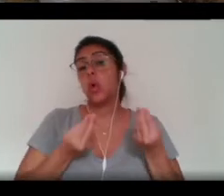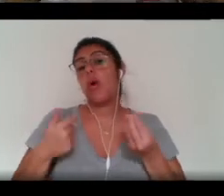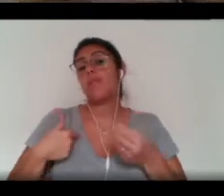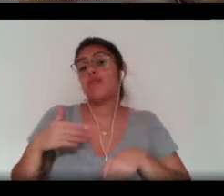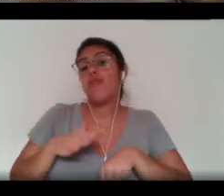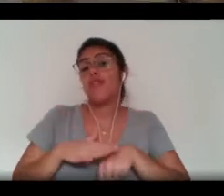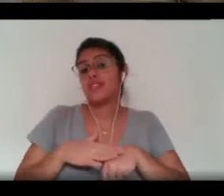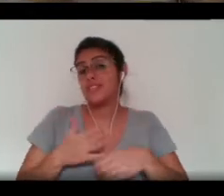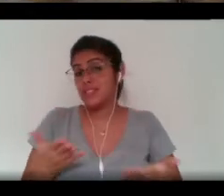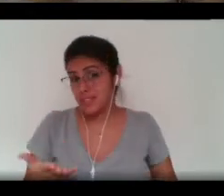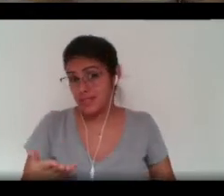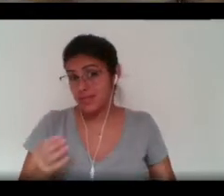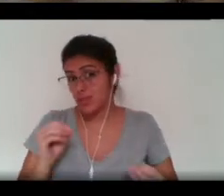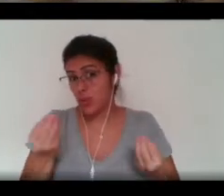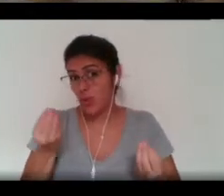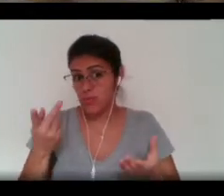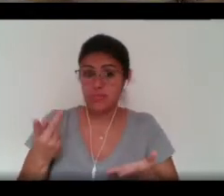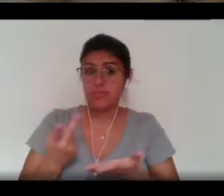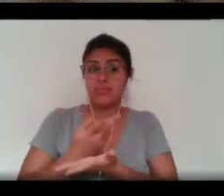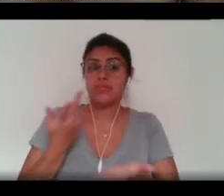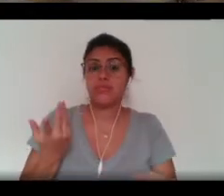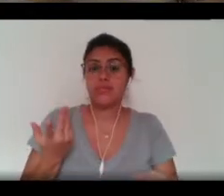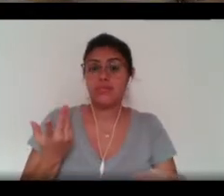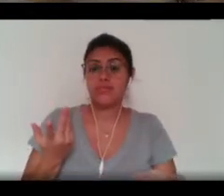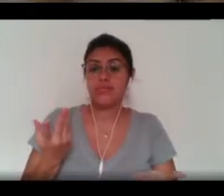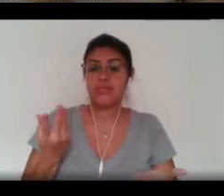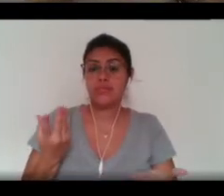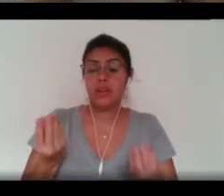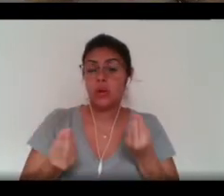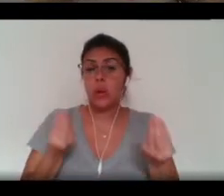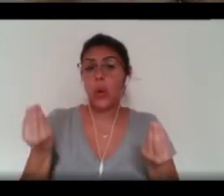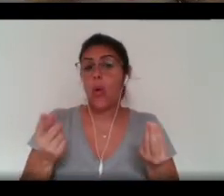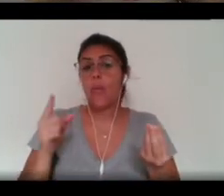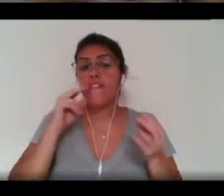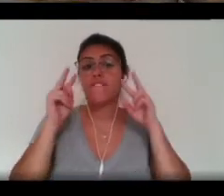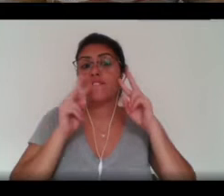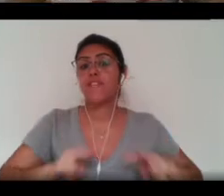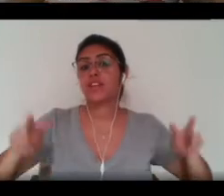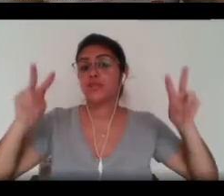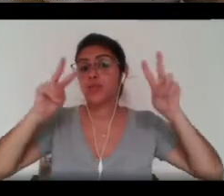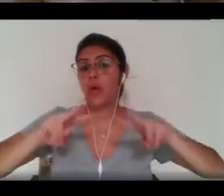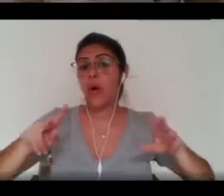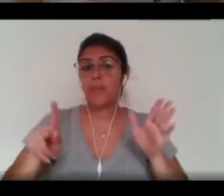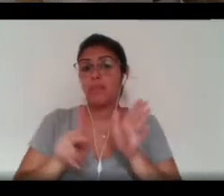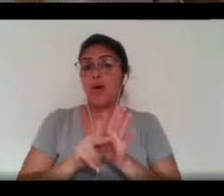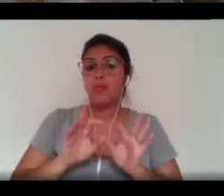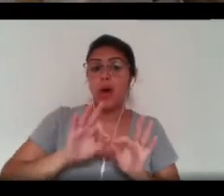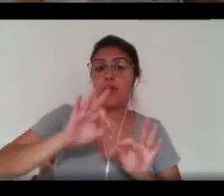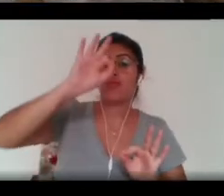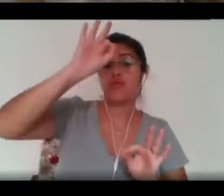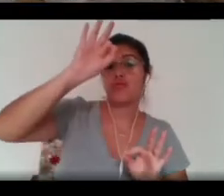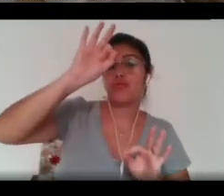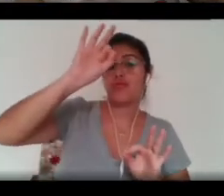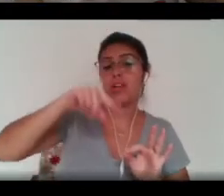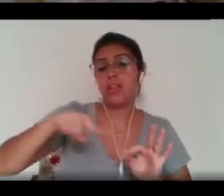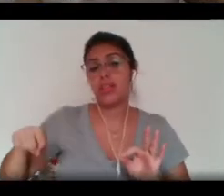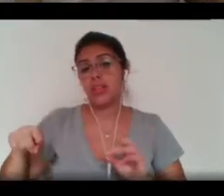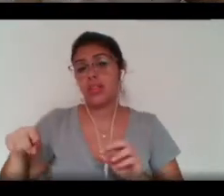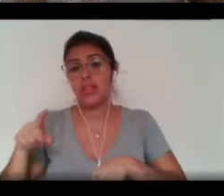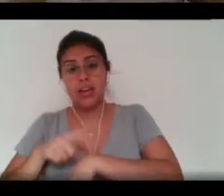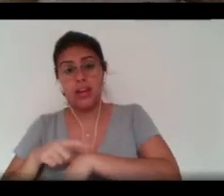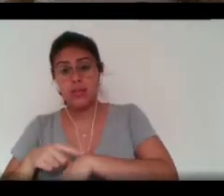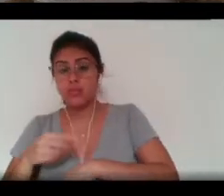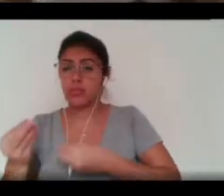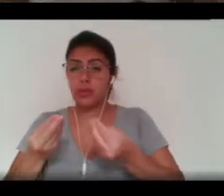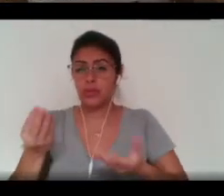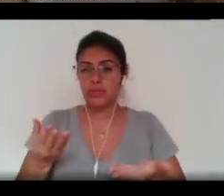segundos. E como que é isso aqui? Como é que isso aqui qual que é a cara da altura em